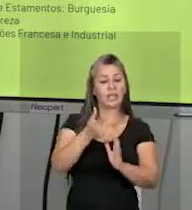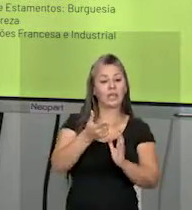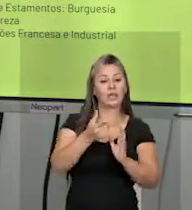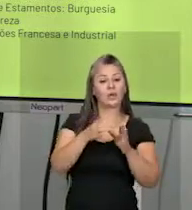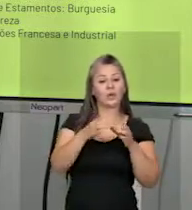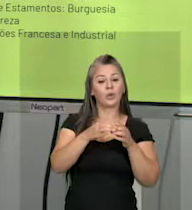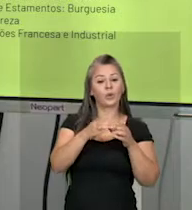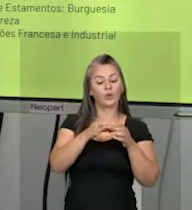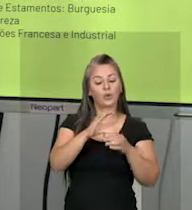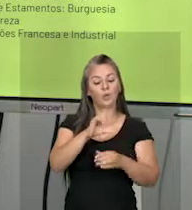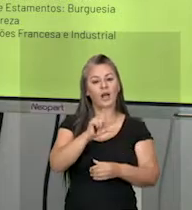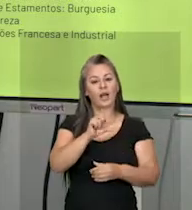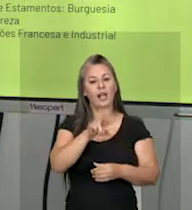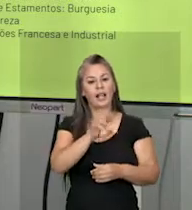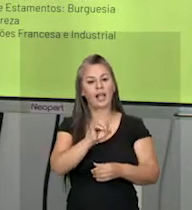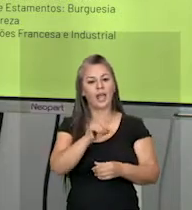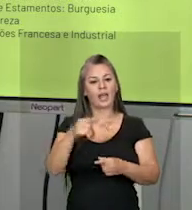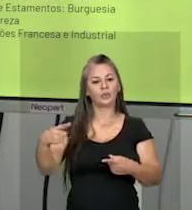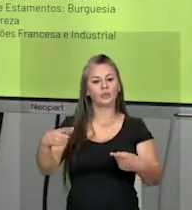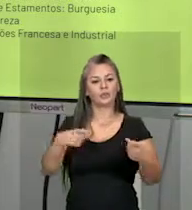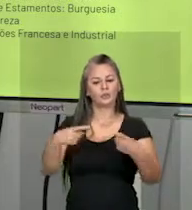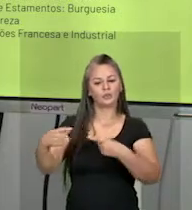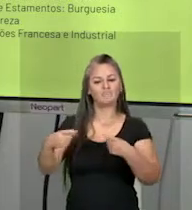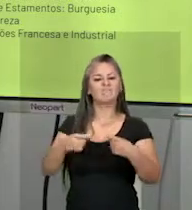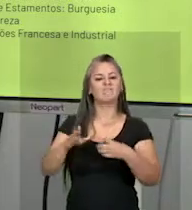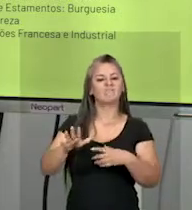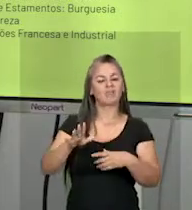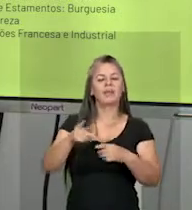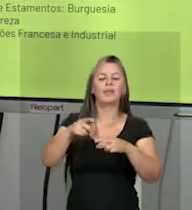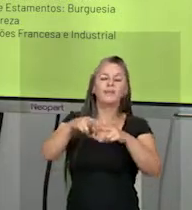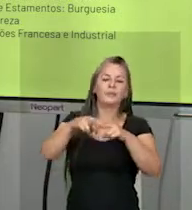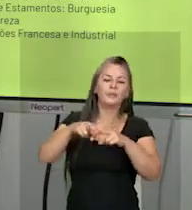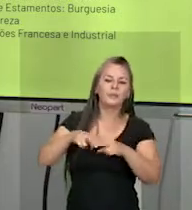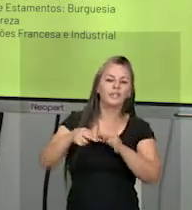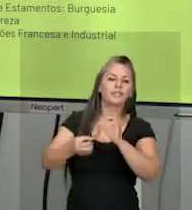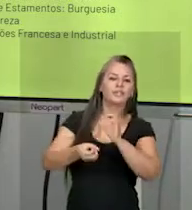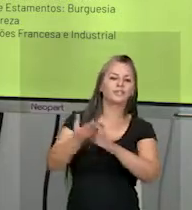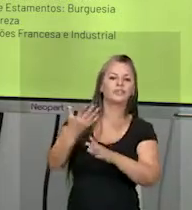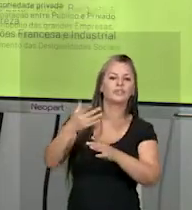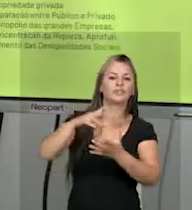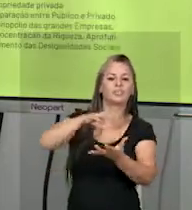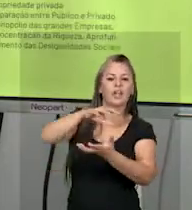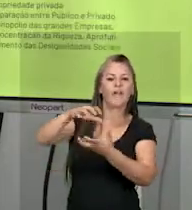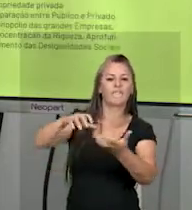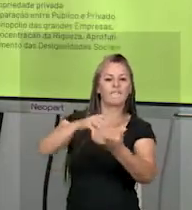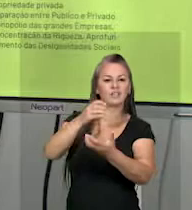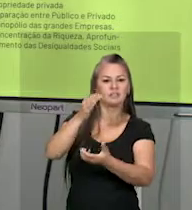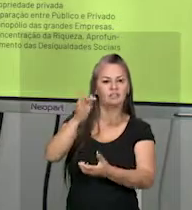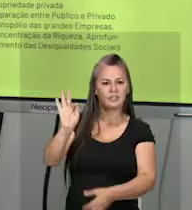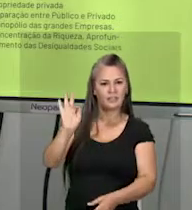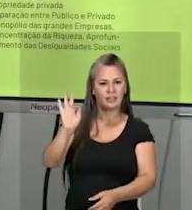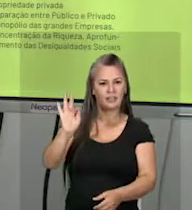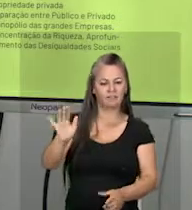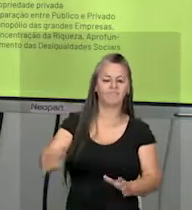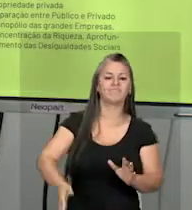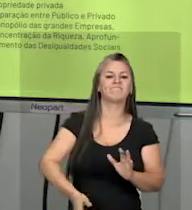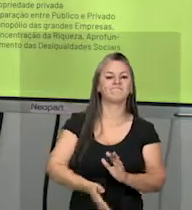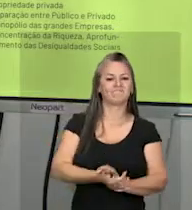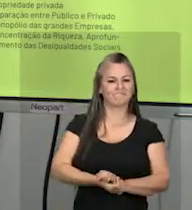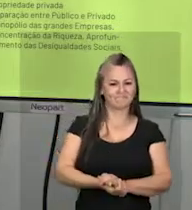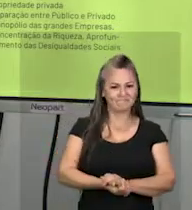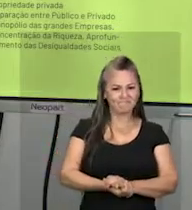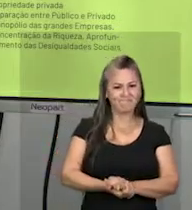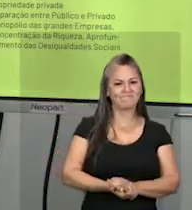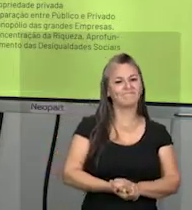desse conflito surgem as revoluções burguesas, a francesa e a industrial. Com essa revolução, a gente entra no